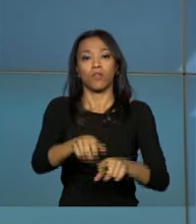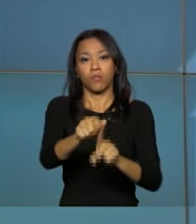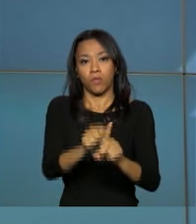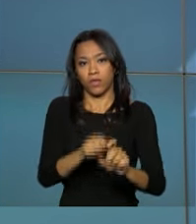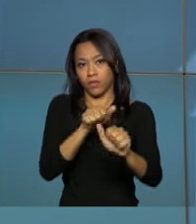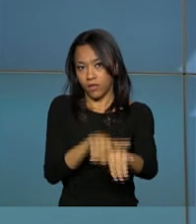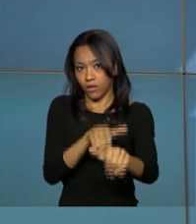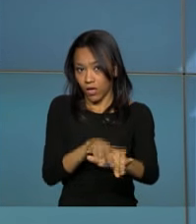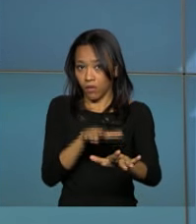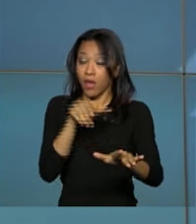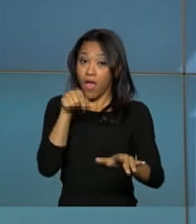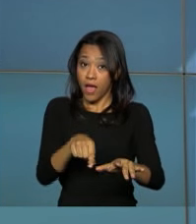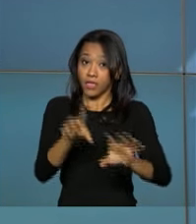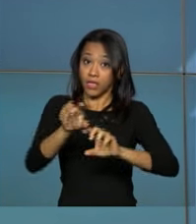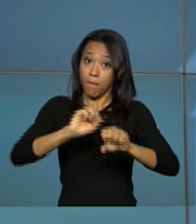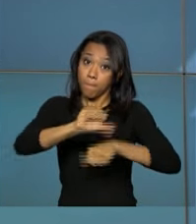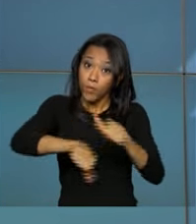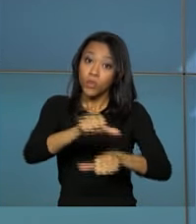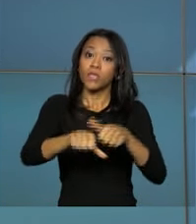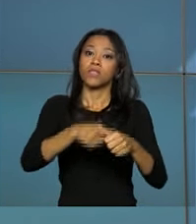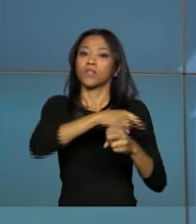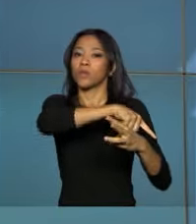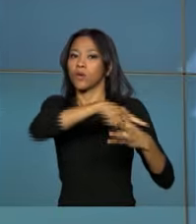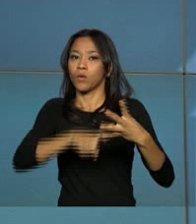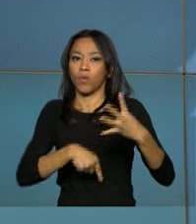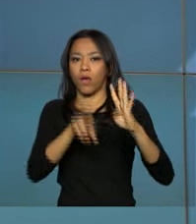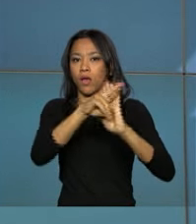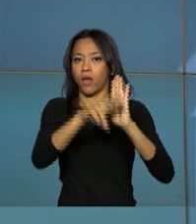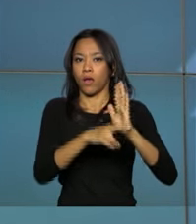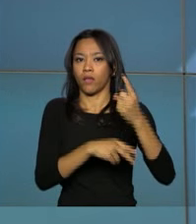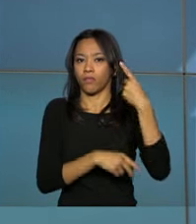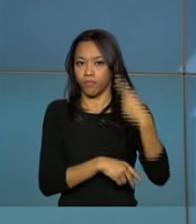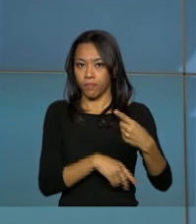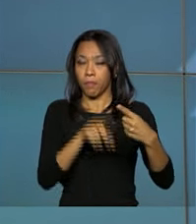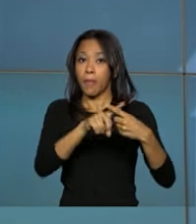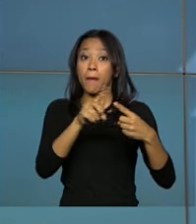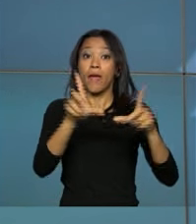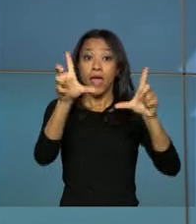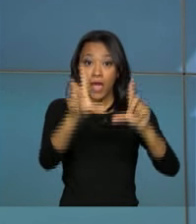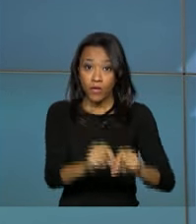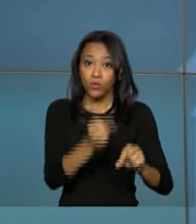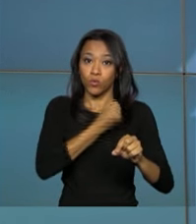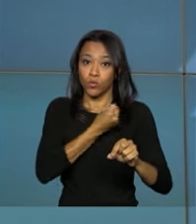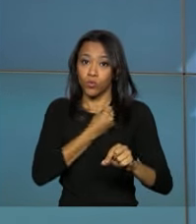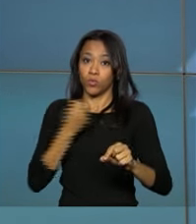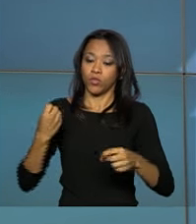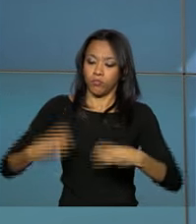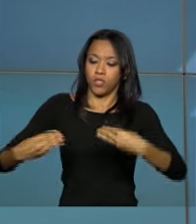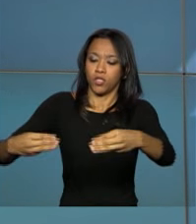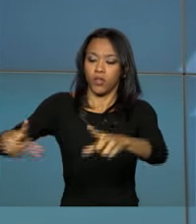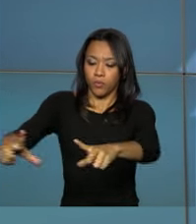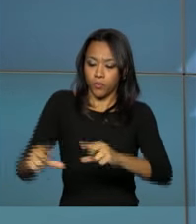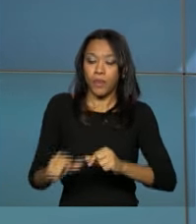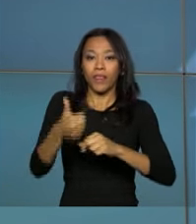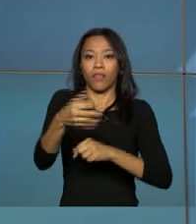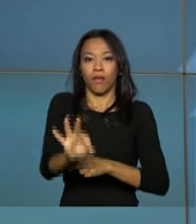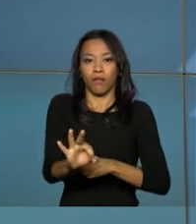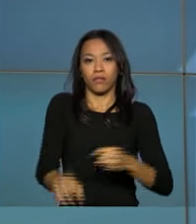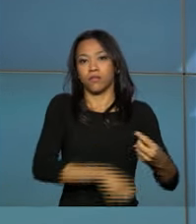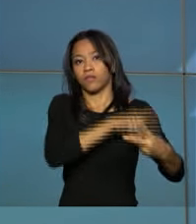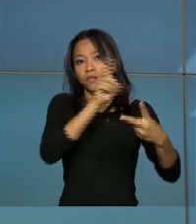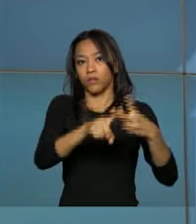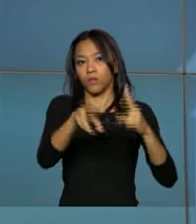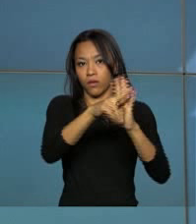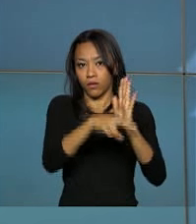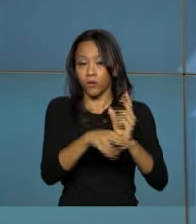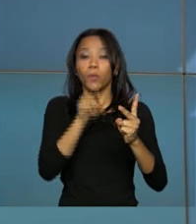essa reforma seguirá quatro diretrizes a primeira prevê a redução do número de ministérios em pelo menos 10 a segunda